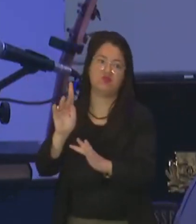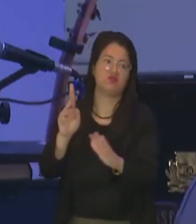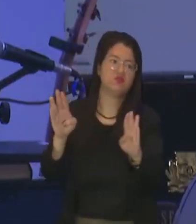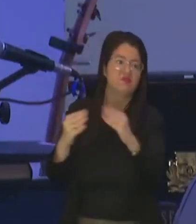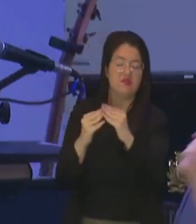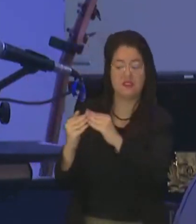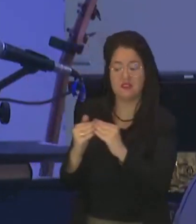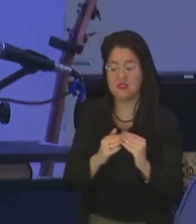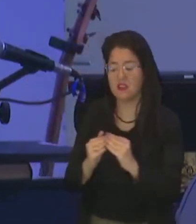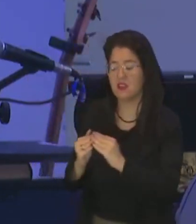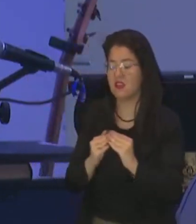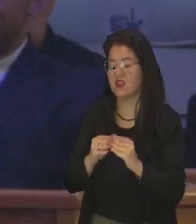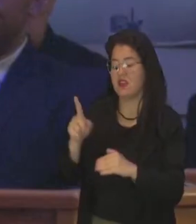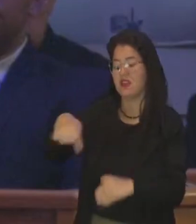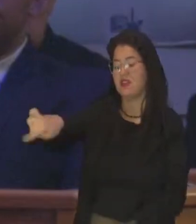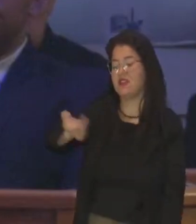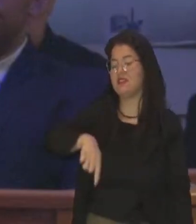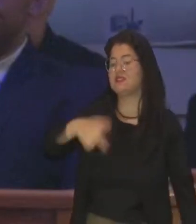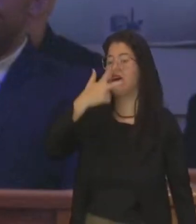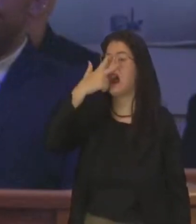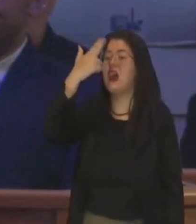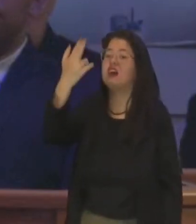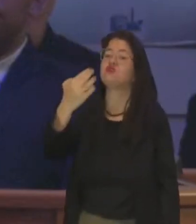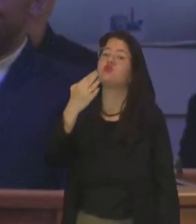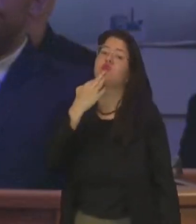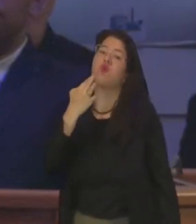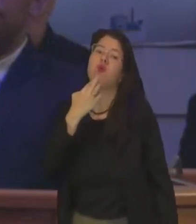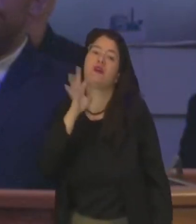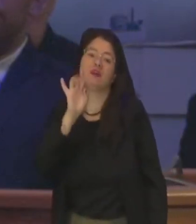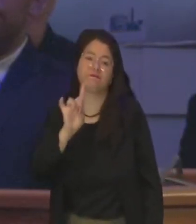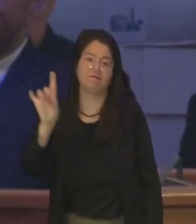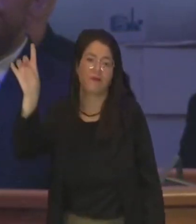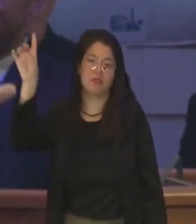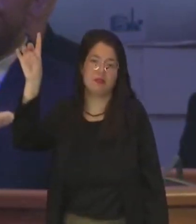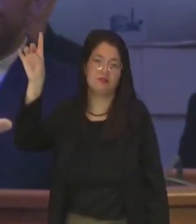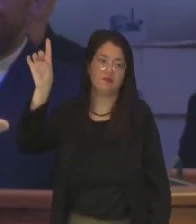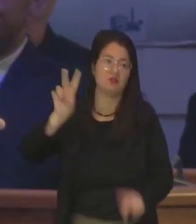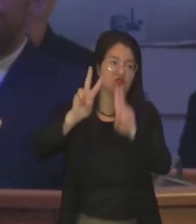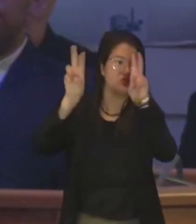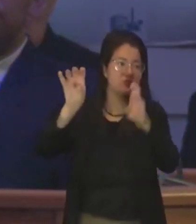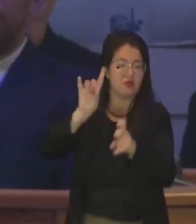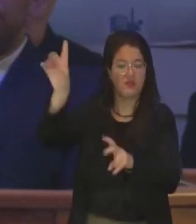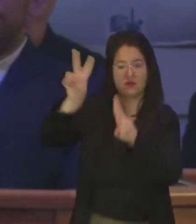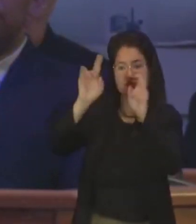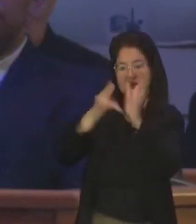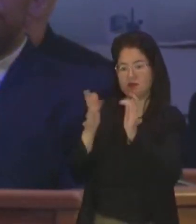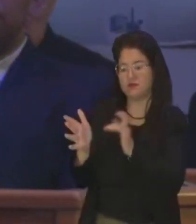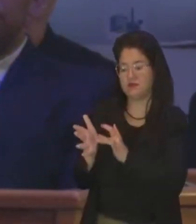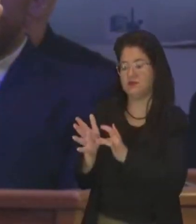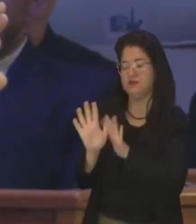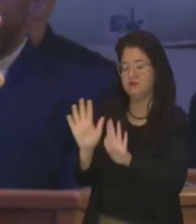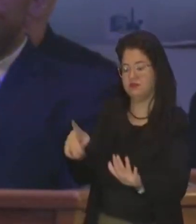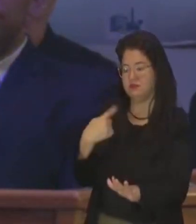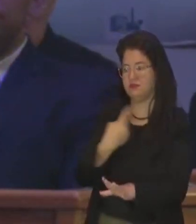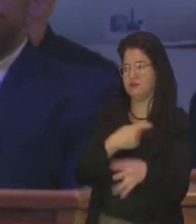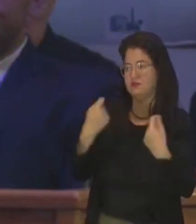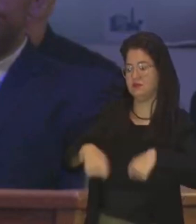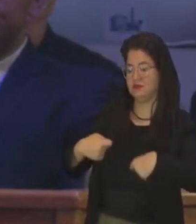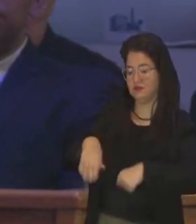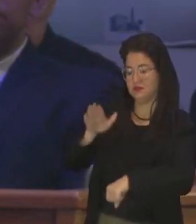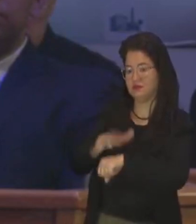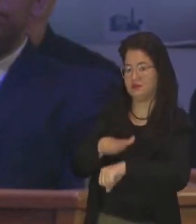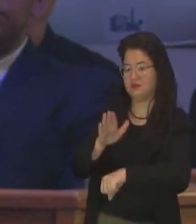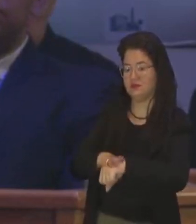vizinhos, que eles acham que conhecem alguma coisa sobre Deus, sobre Jesus, mas o que nós temos que fazer é